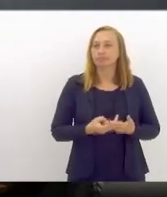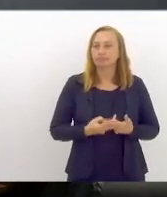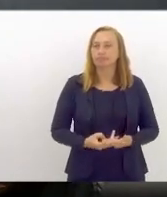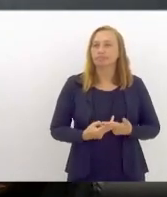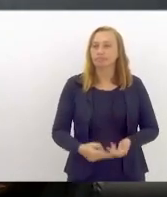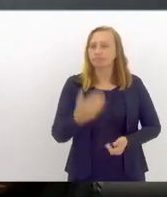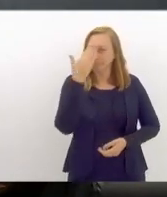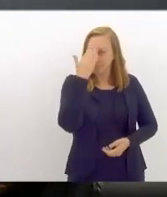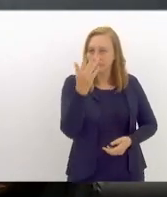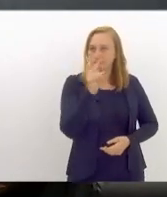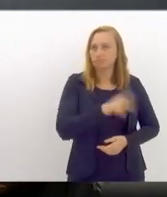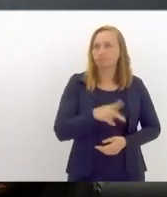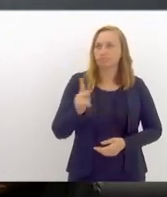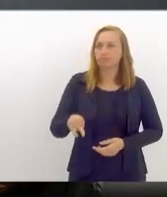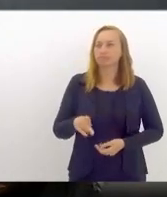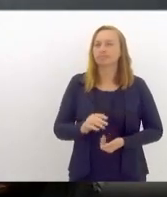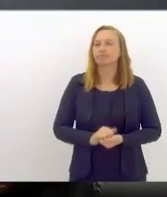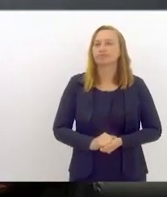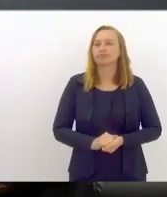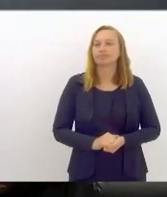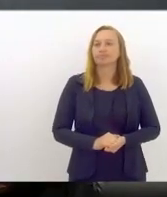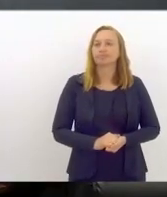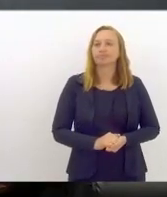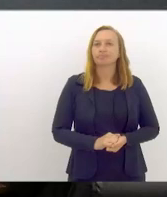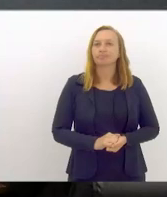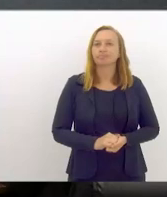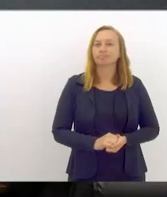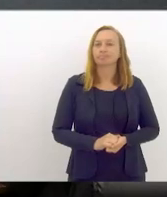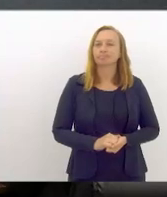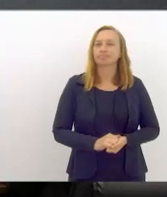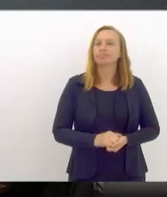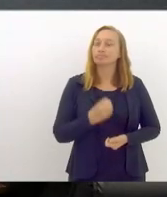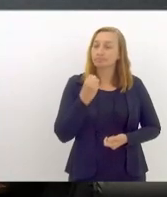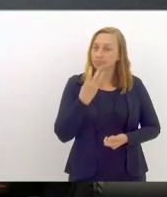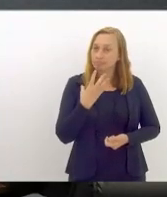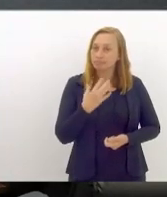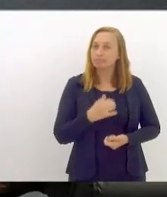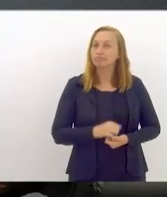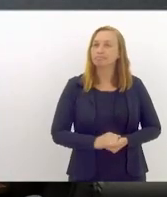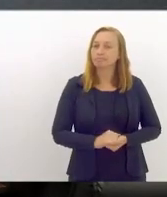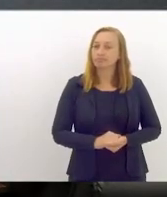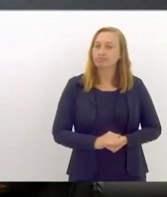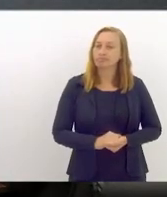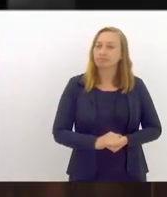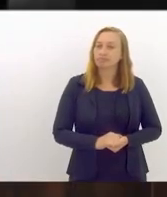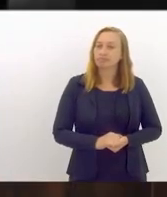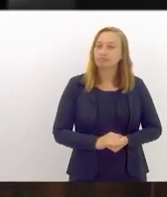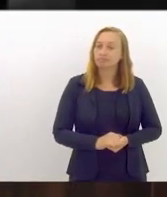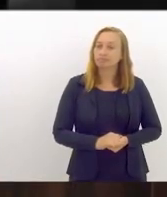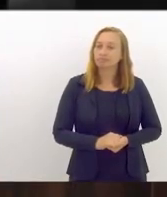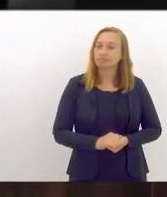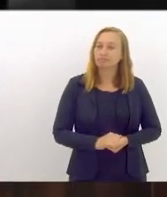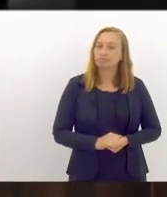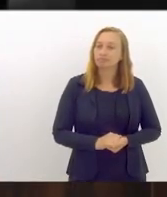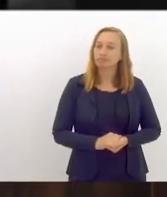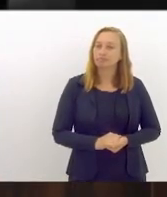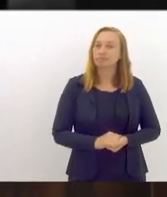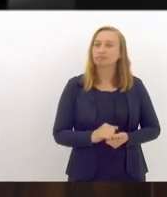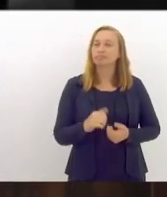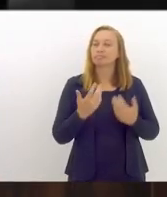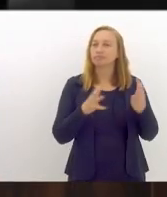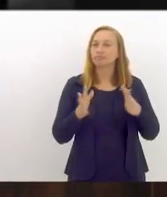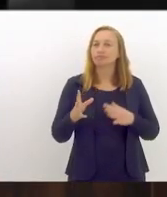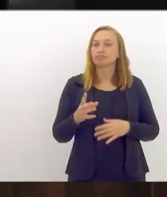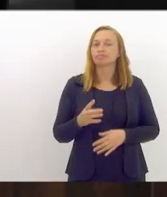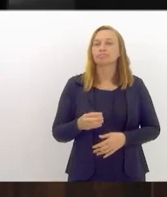Obrigado professor muito consistente o nosso mip saudar aqui